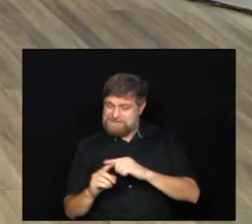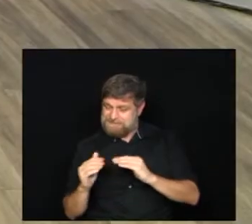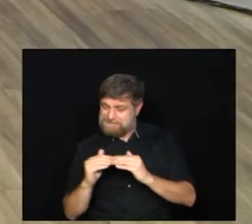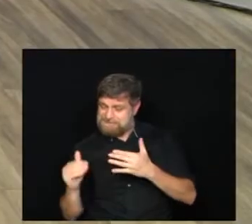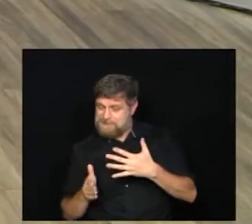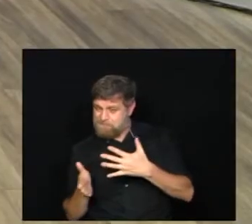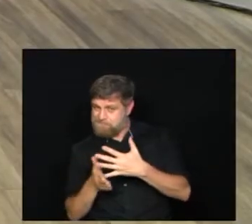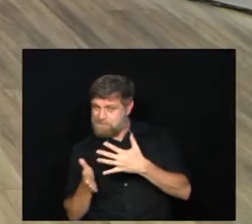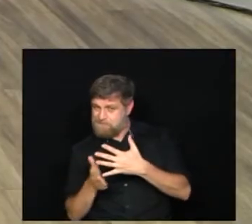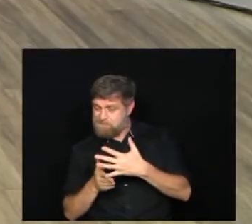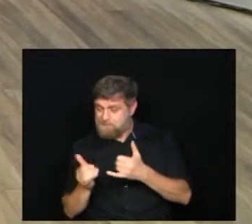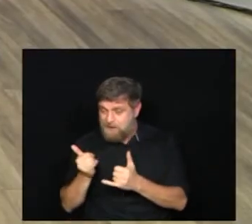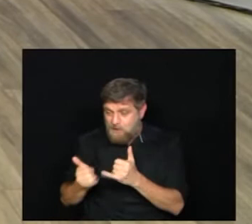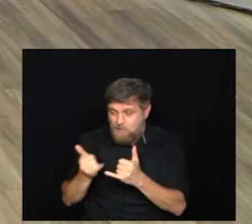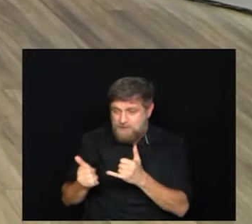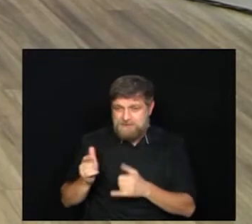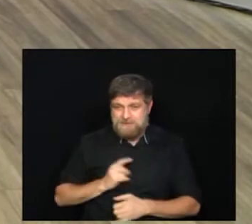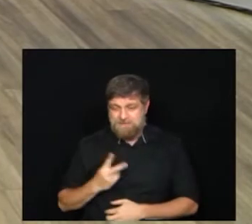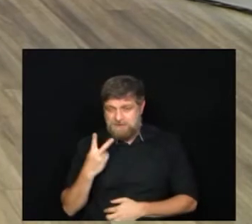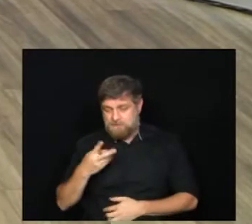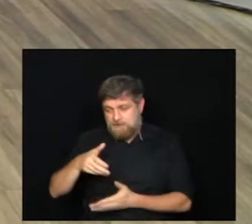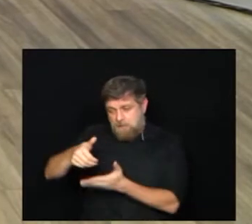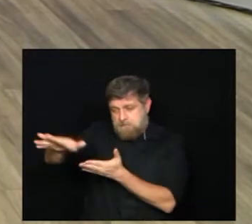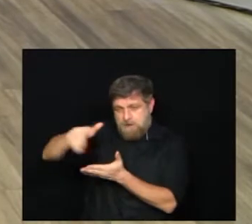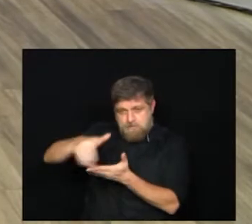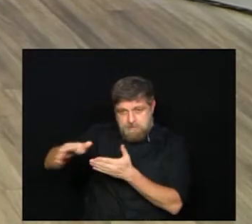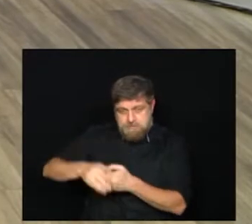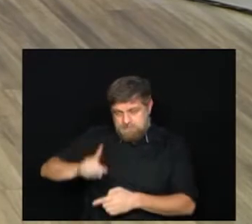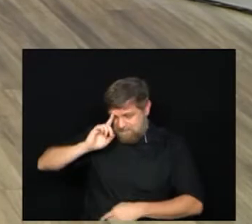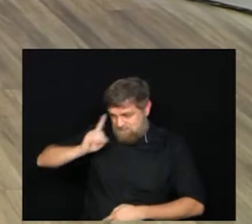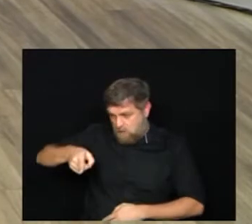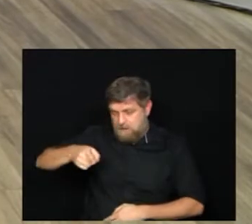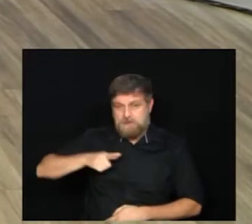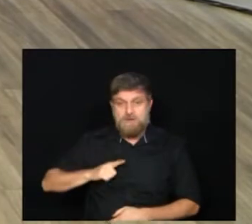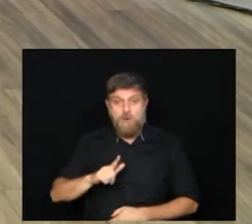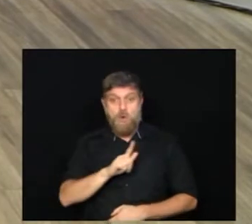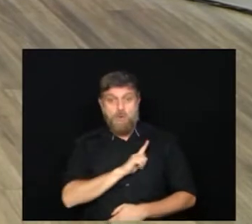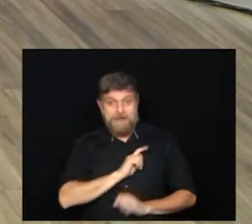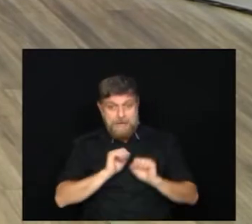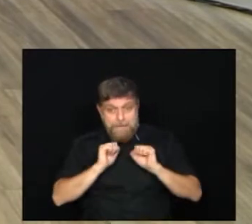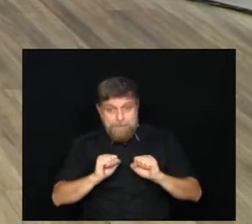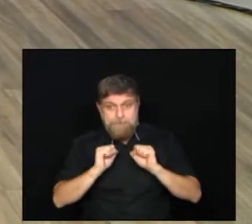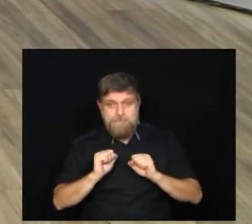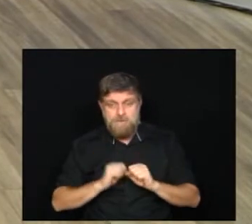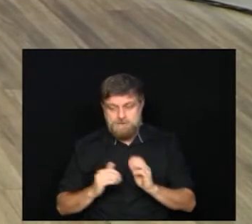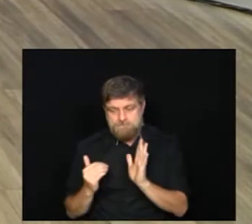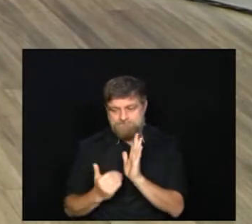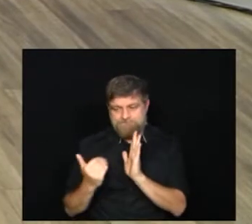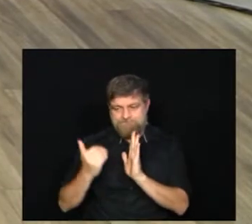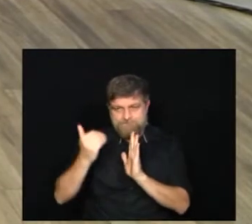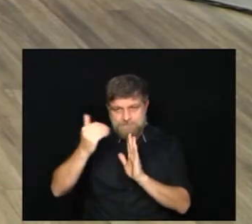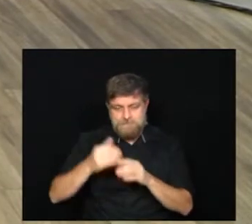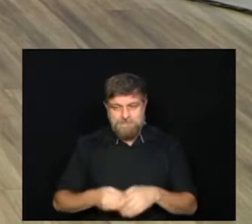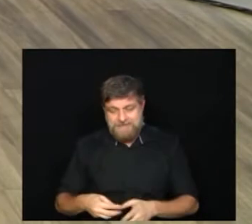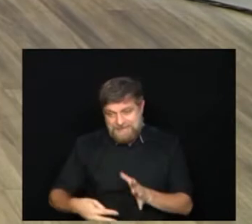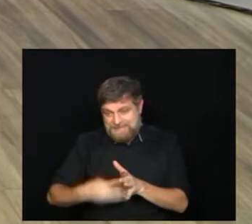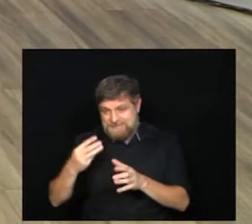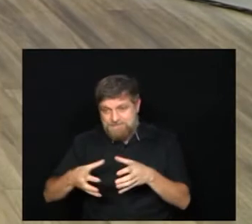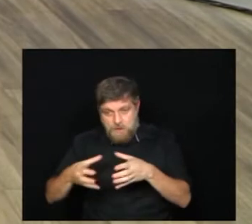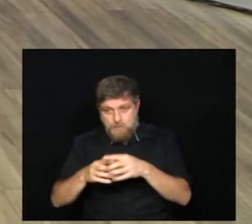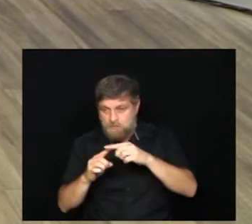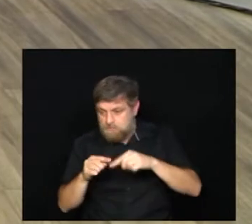de rebaixamento. Teve 2 expulsões na última rodada. O Guarani, se quiser, pode repetir a escalação pela 3ª